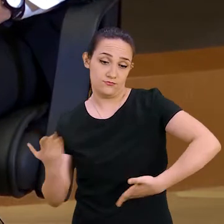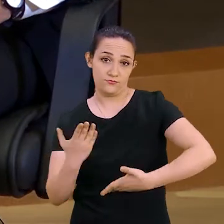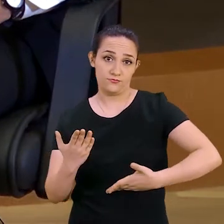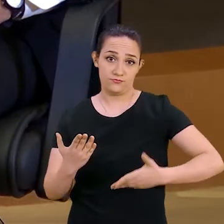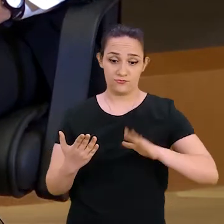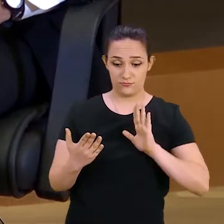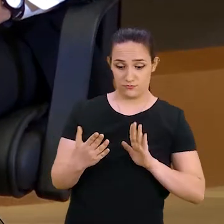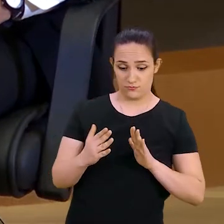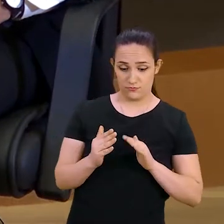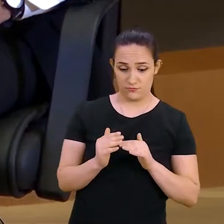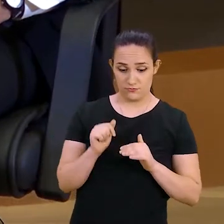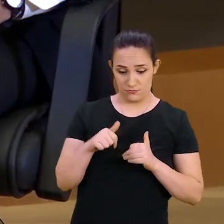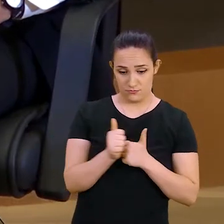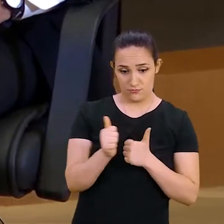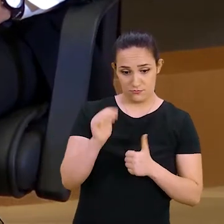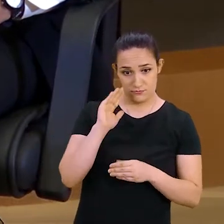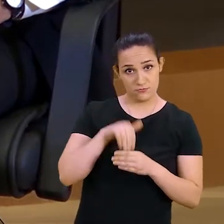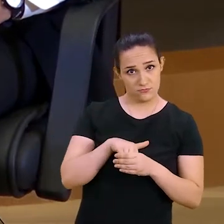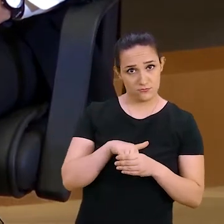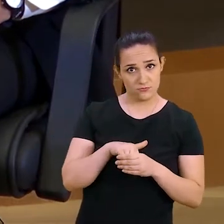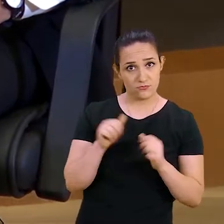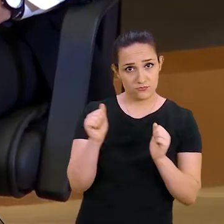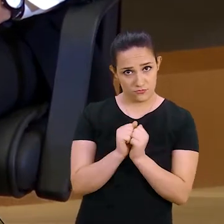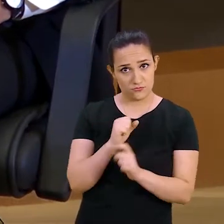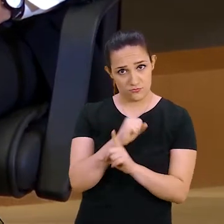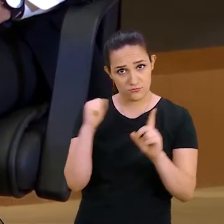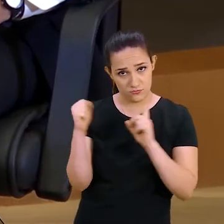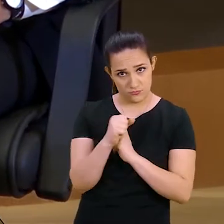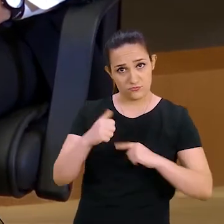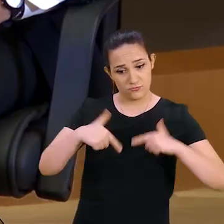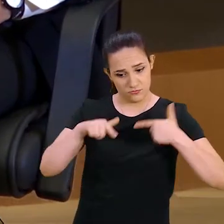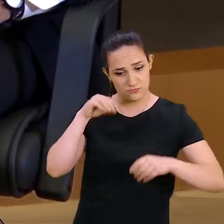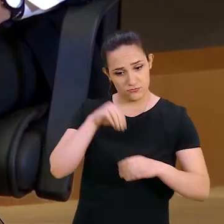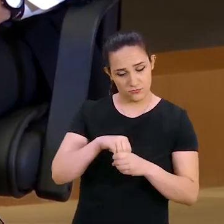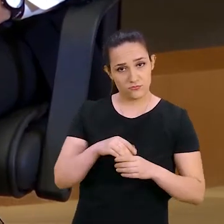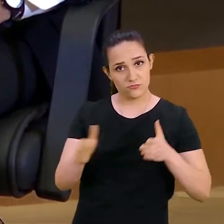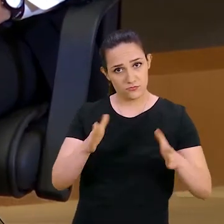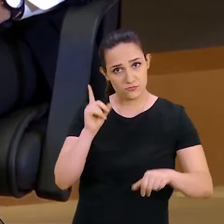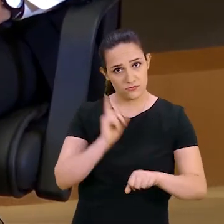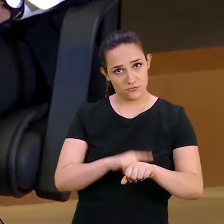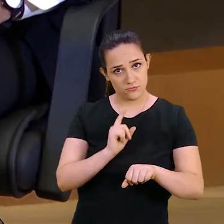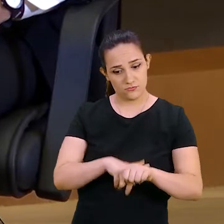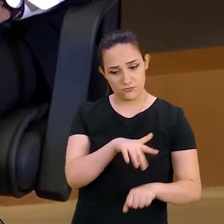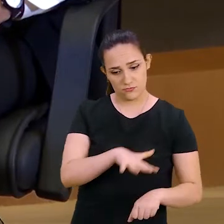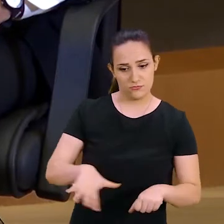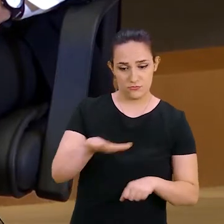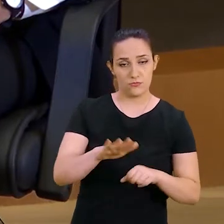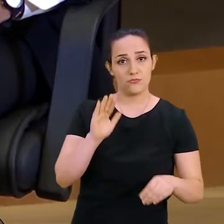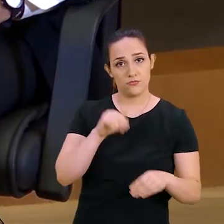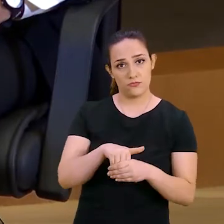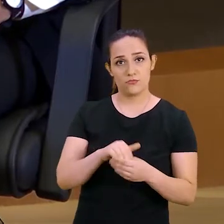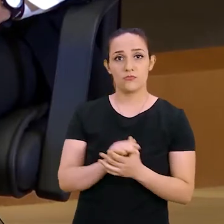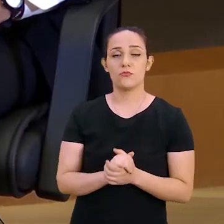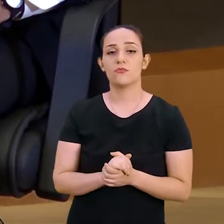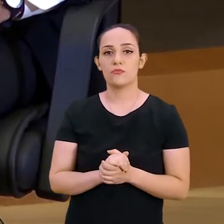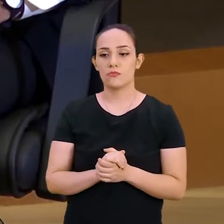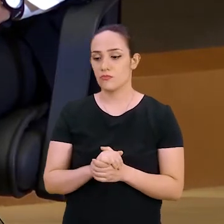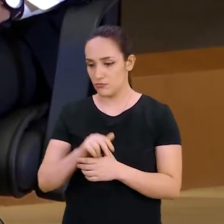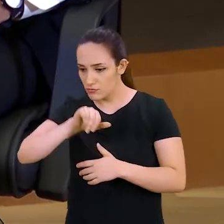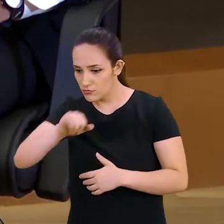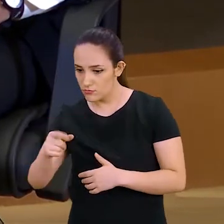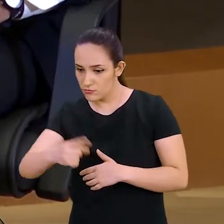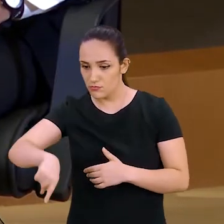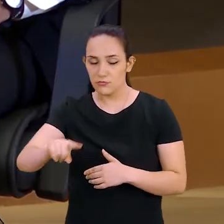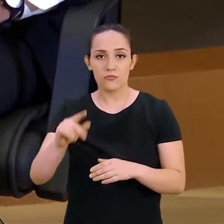nós, pessoas que compõem essa parte da sociedade que trabalha com essas crianças e esses adolescentes,